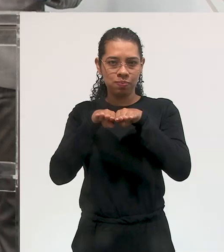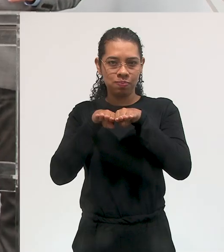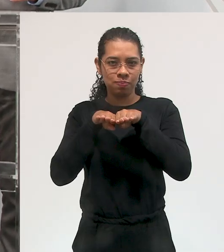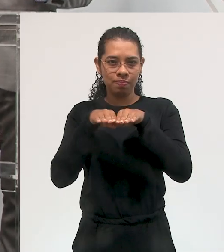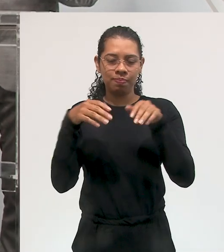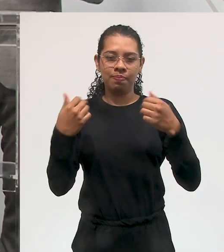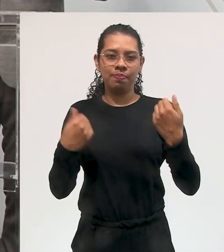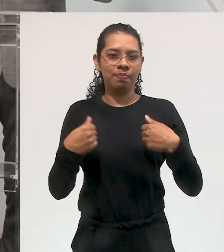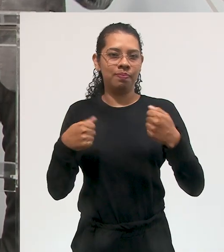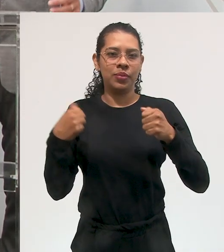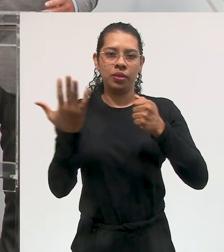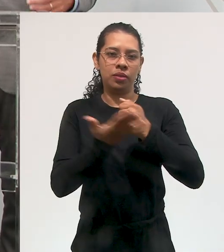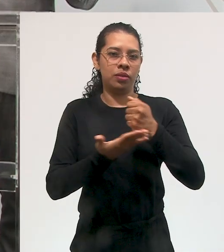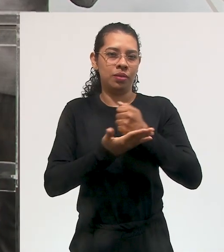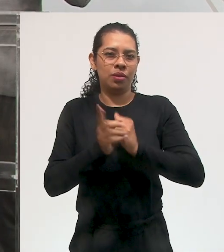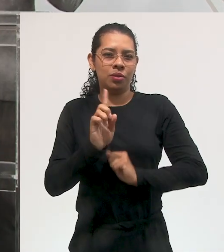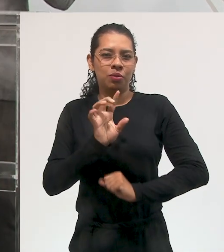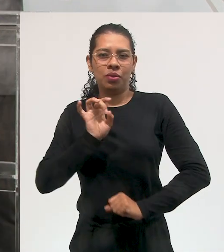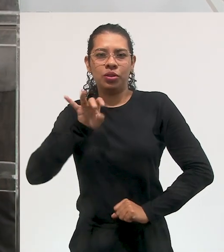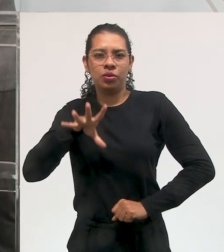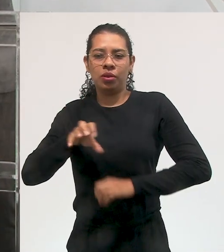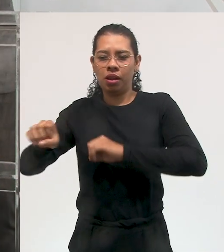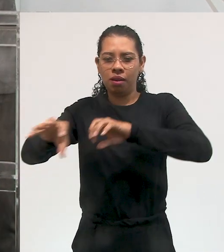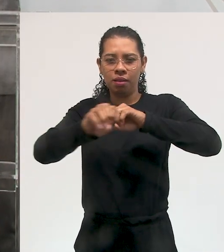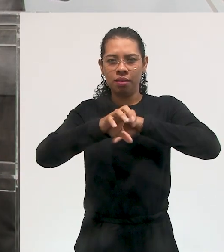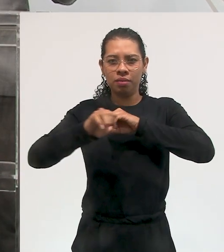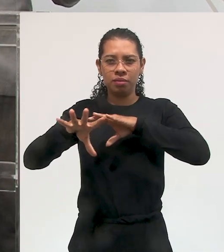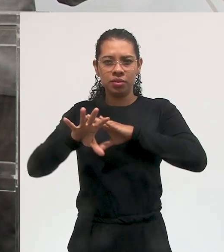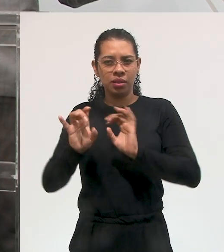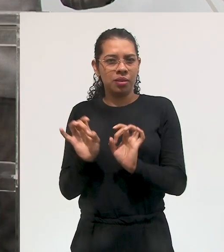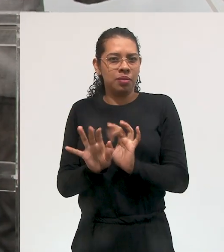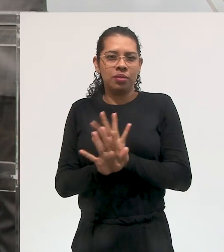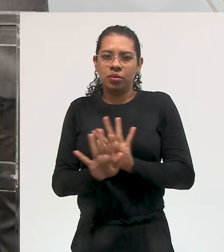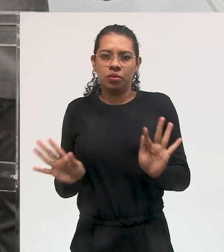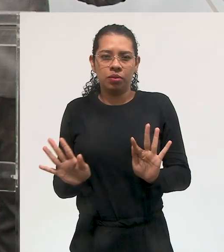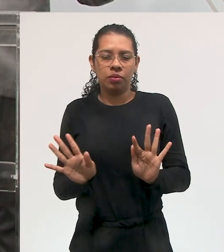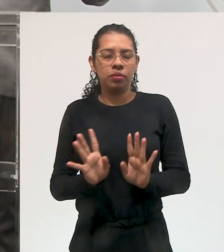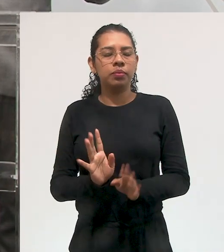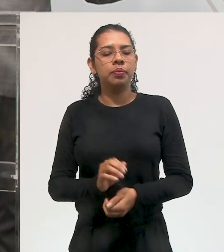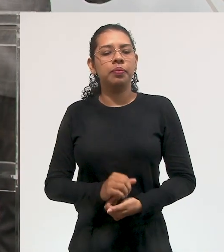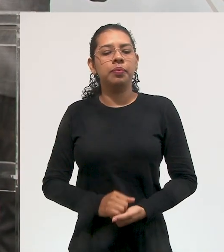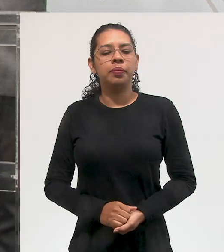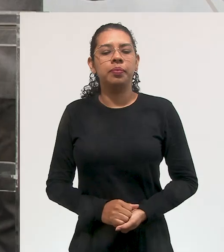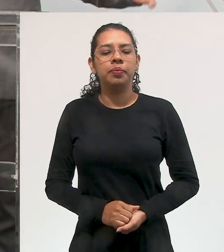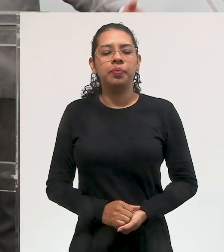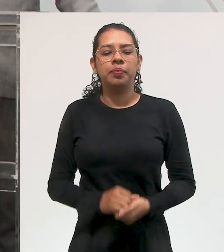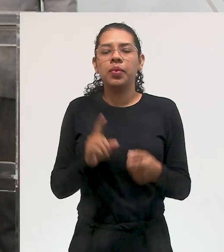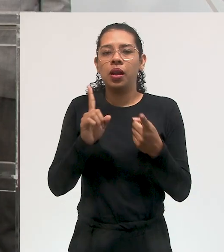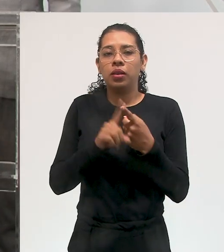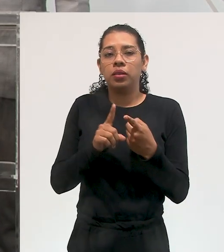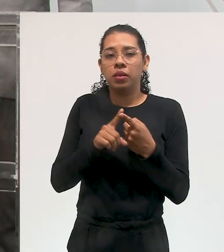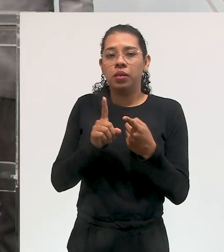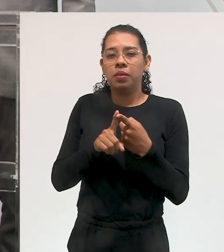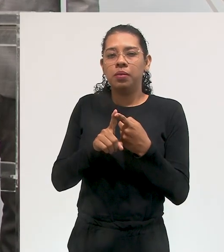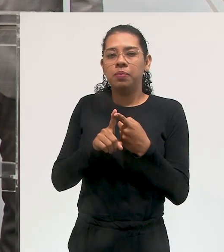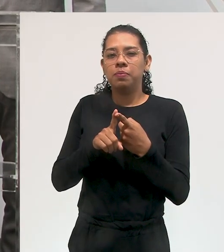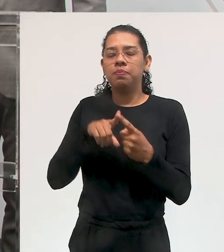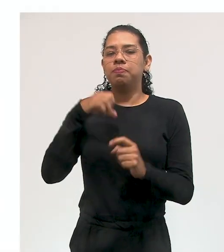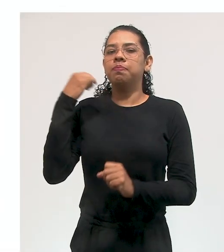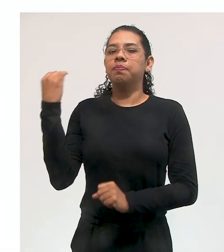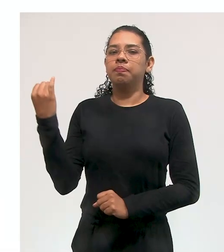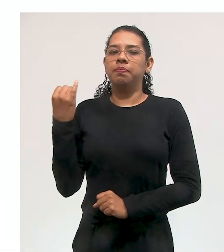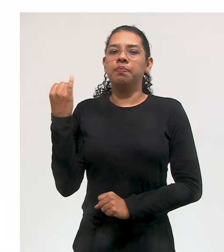teoria e prática. Por quê? Tem que ter um embasamento. O embasamento não sai rapidinho, dá uma aula e já sai o embasamento, ok?